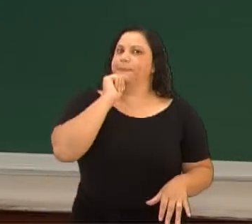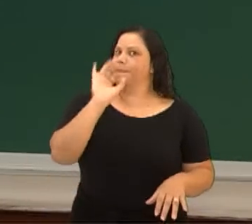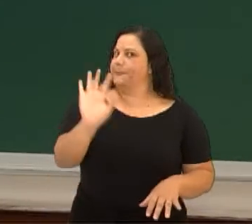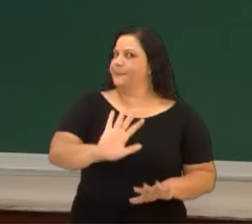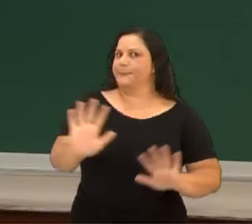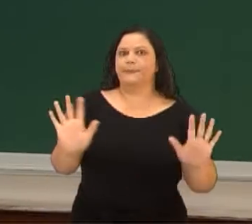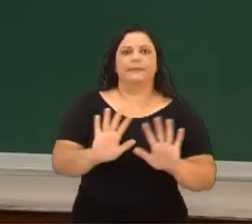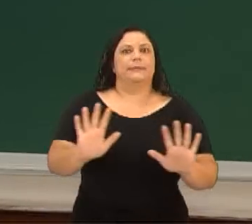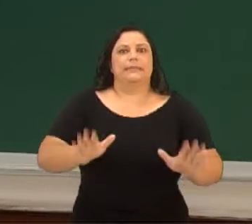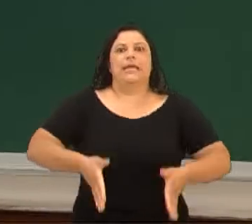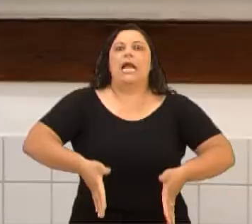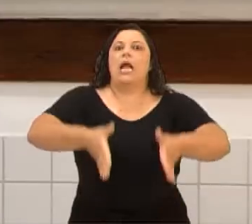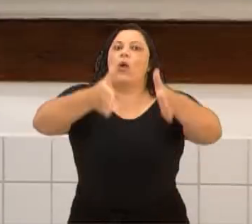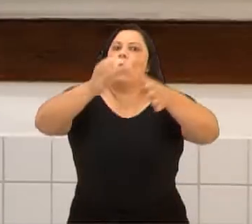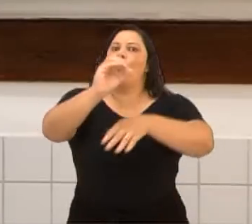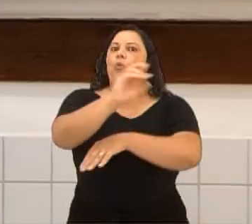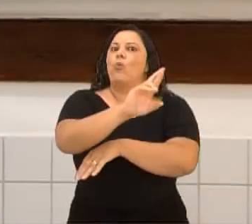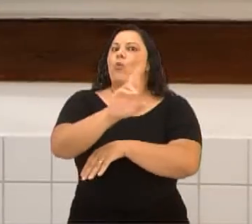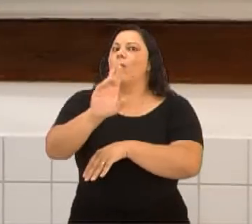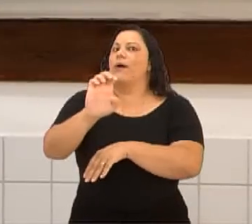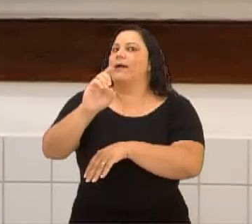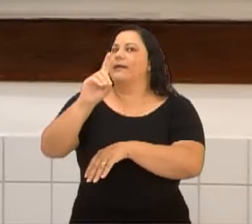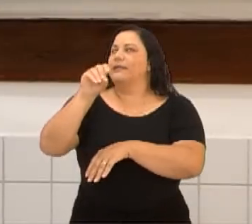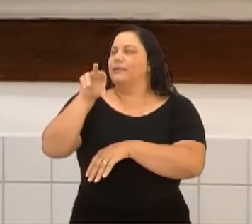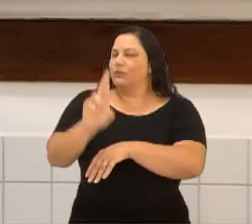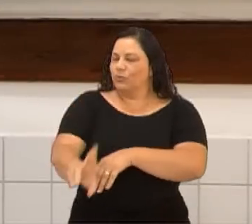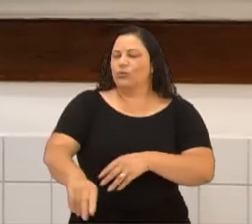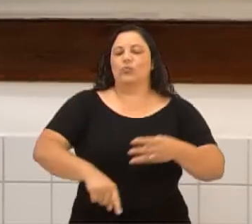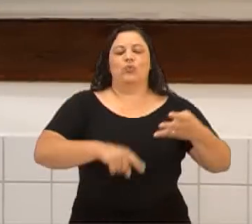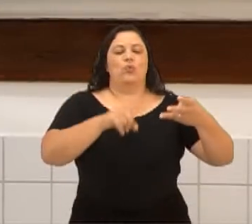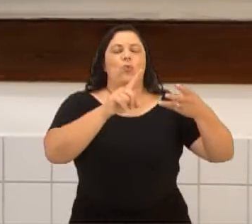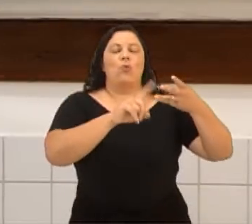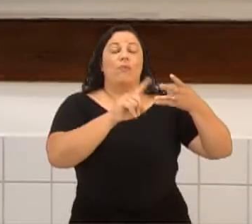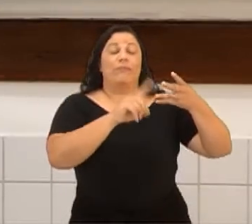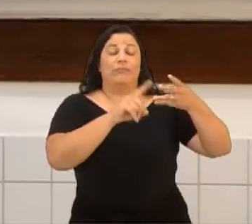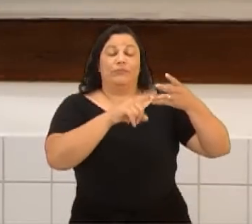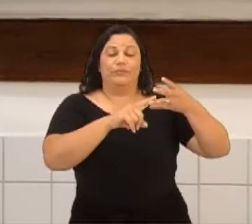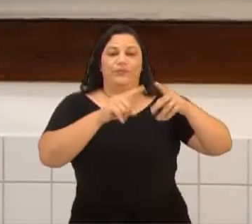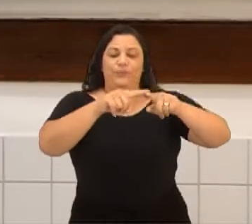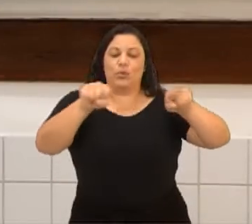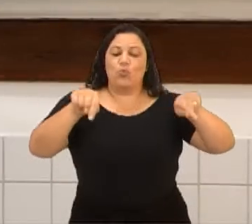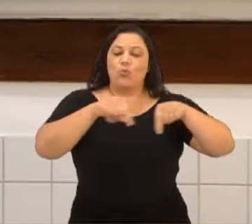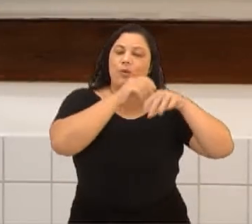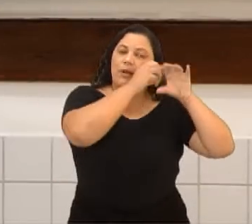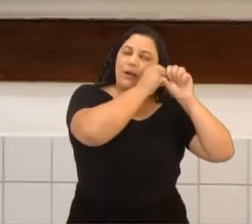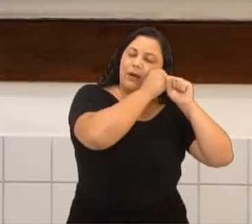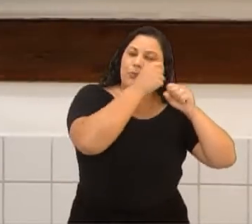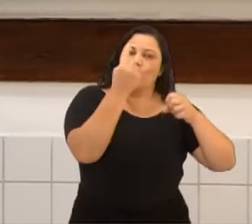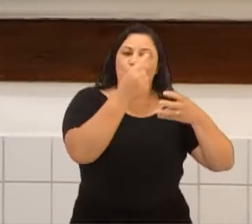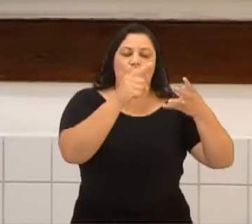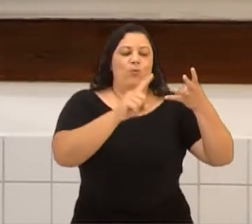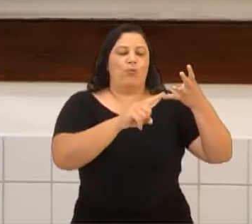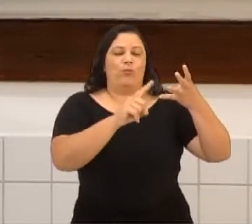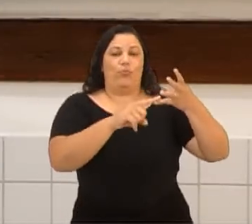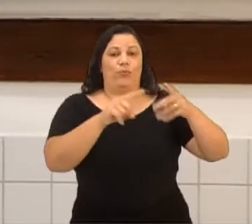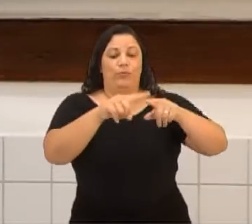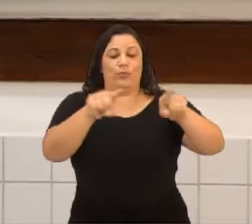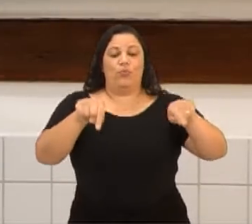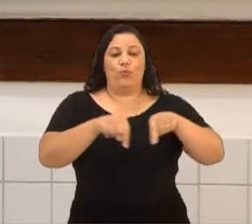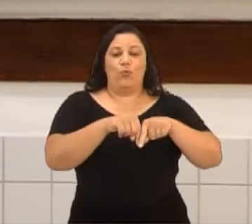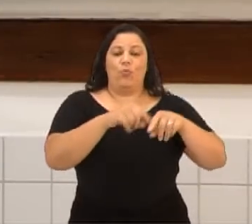área do corredor, a área do dormitório 1, a área do dormitório 2. Olha quanta conta, hein?